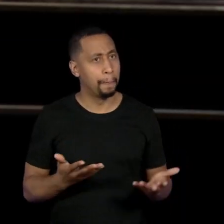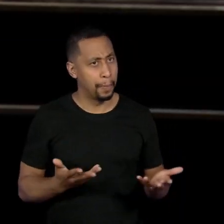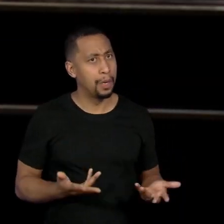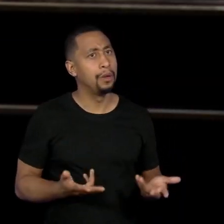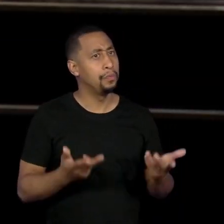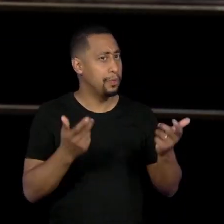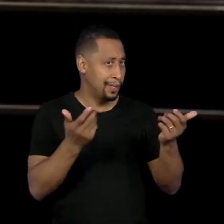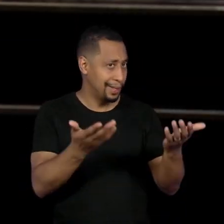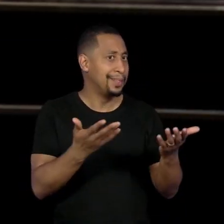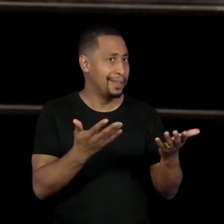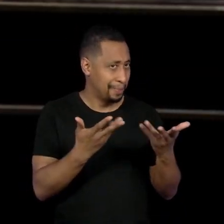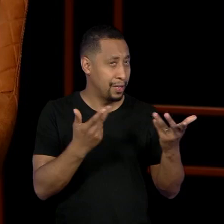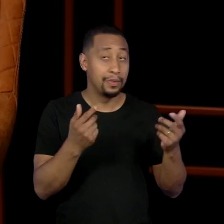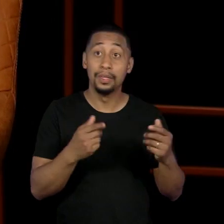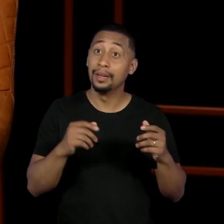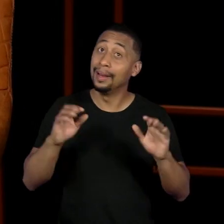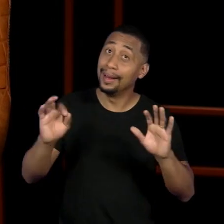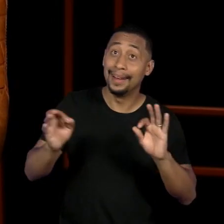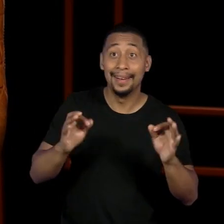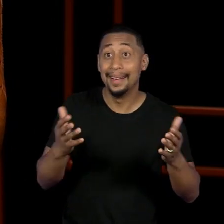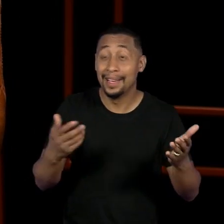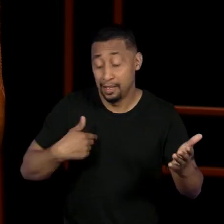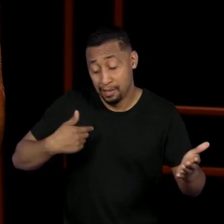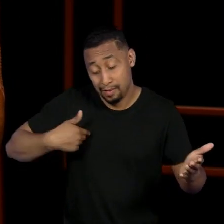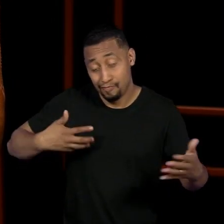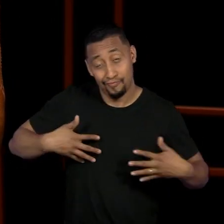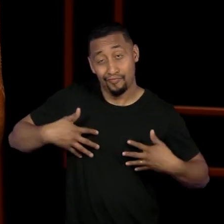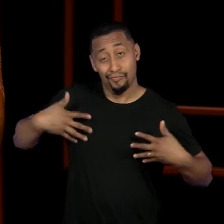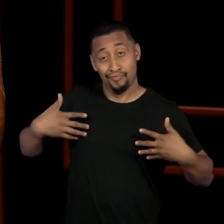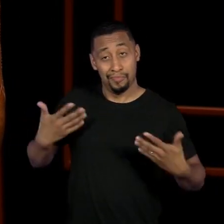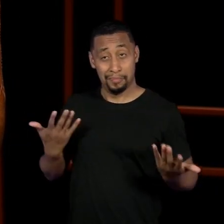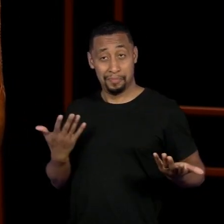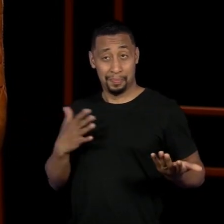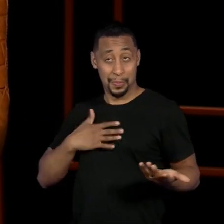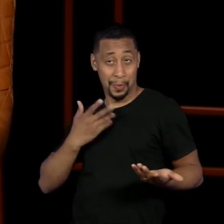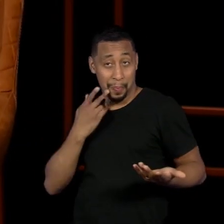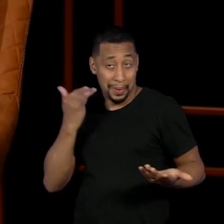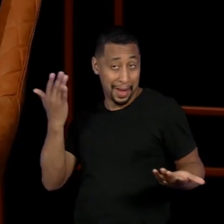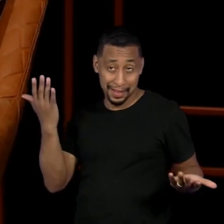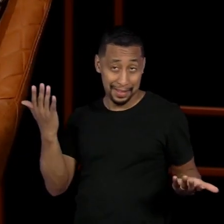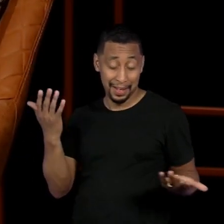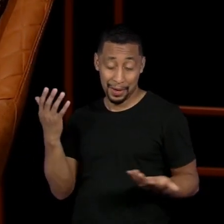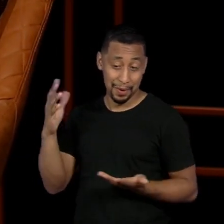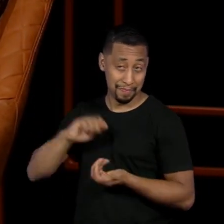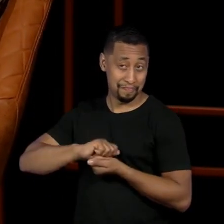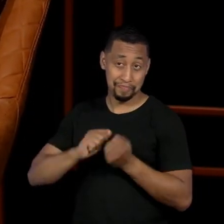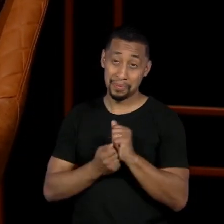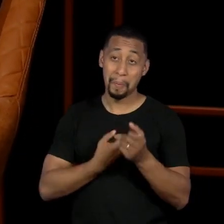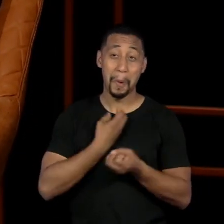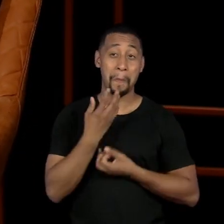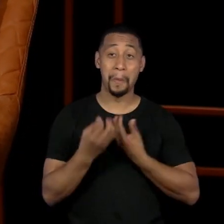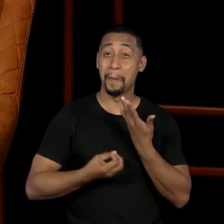essa oportunidade. Não, eu só dizia, está a ver, pai, a sua filha romântica, no que é que deu? Foi lá cantar os seus poemas concretos.